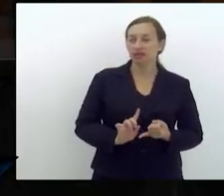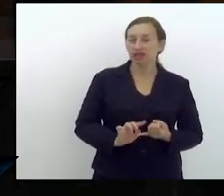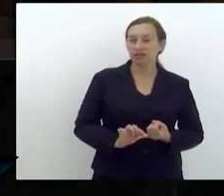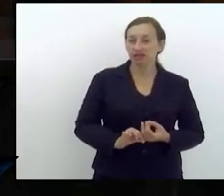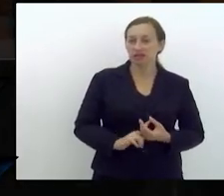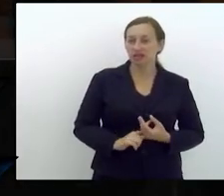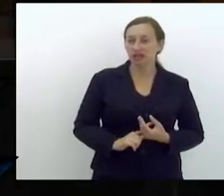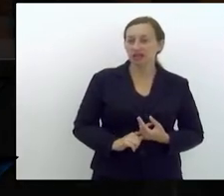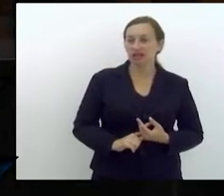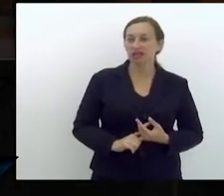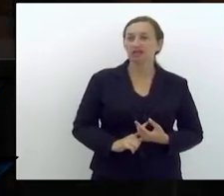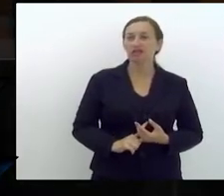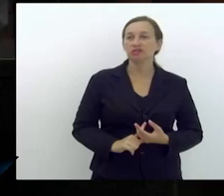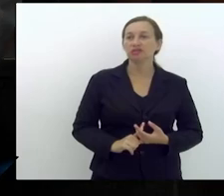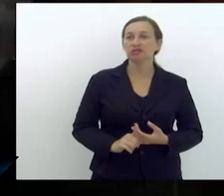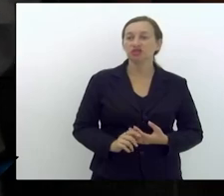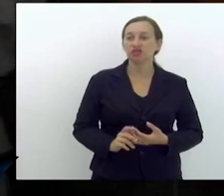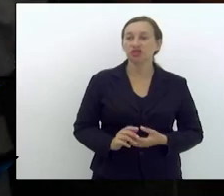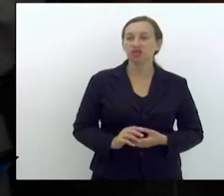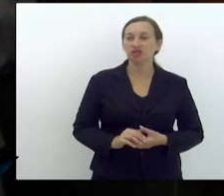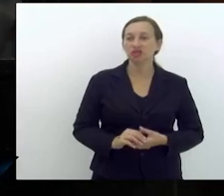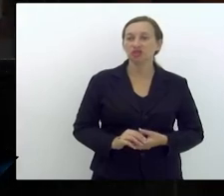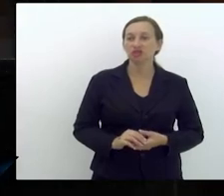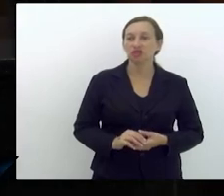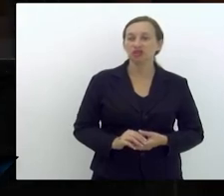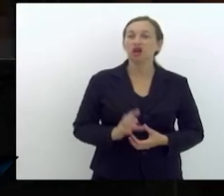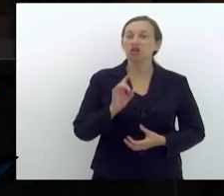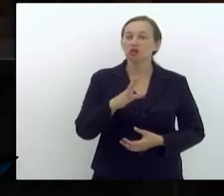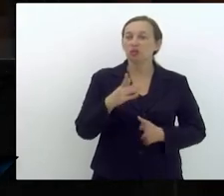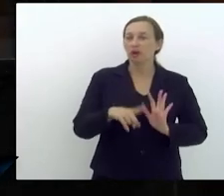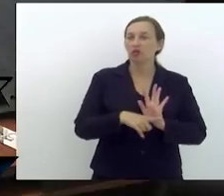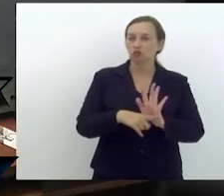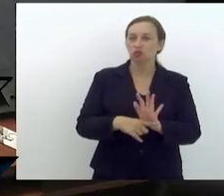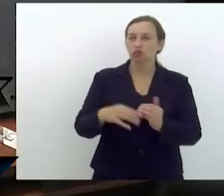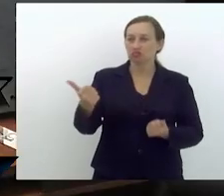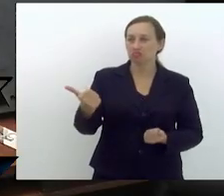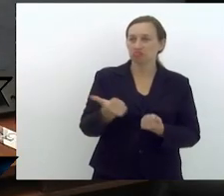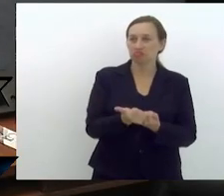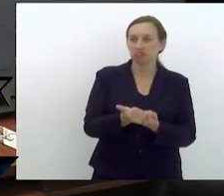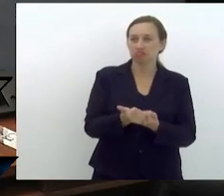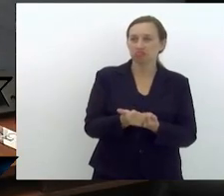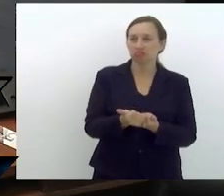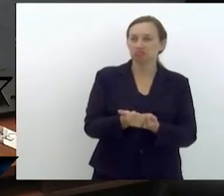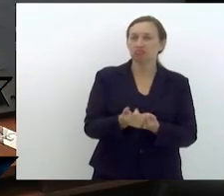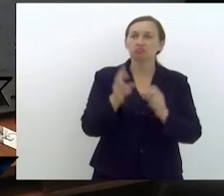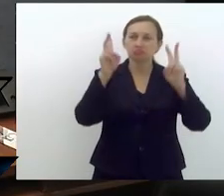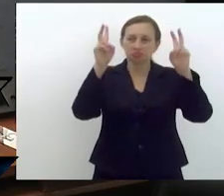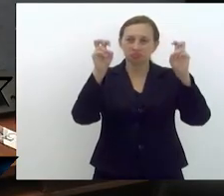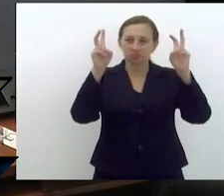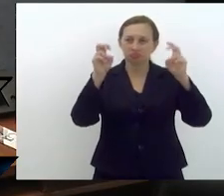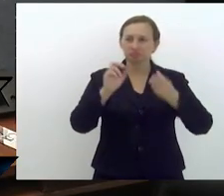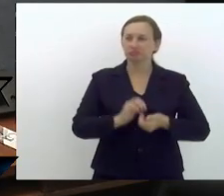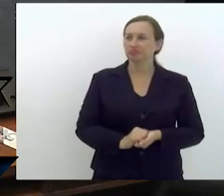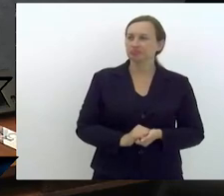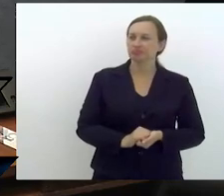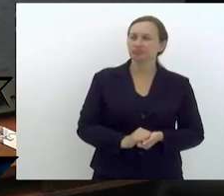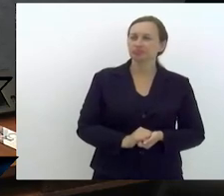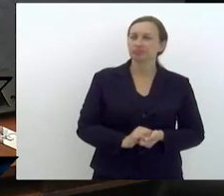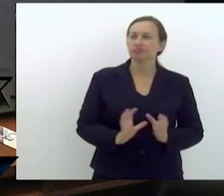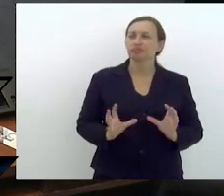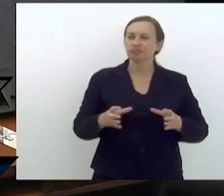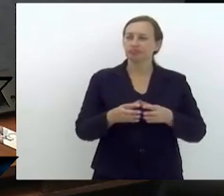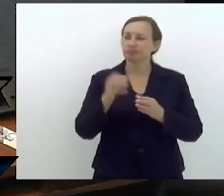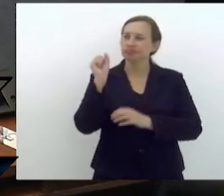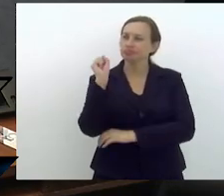Obrigado deputados Paulo é só para ajudar a colaborar com esse tema é que a comissão de